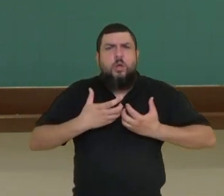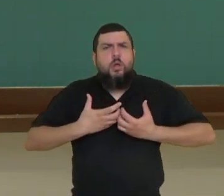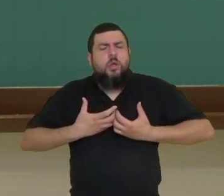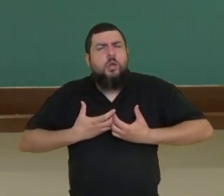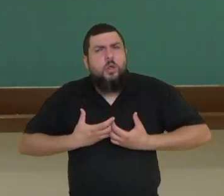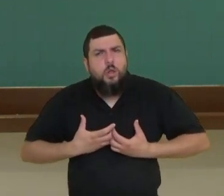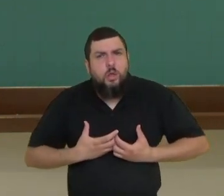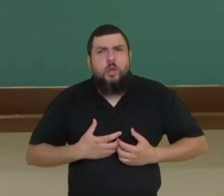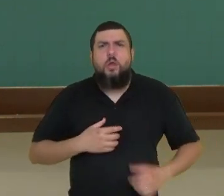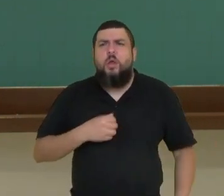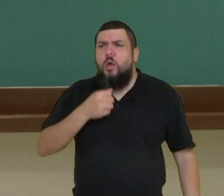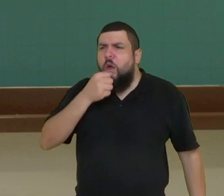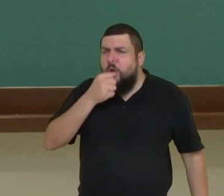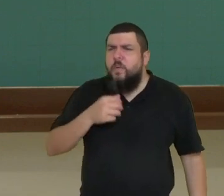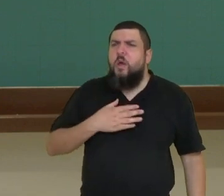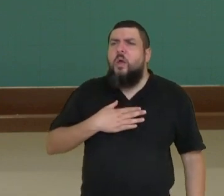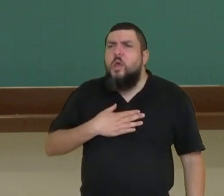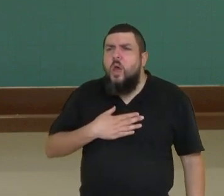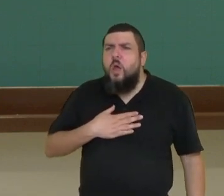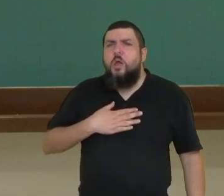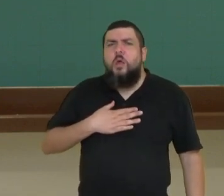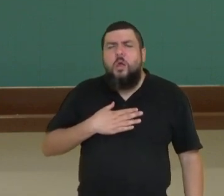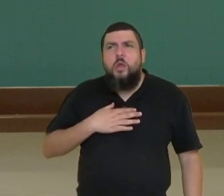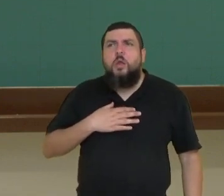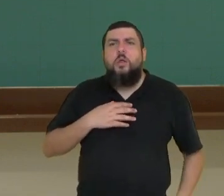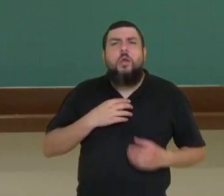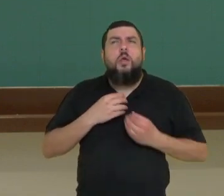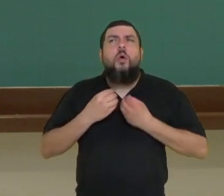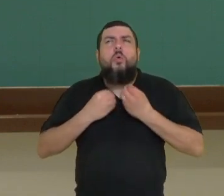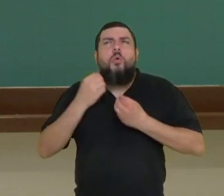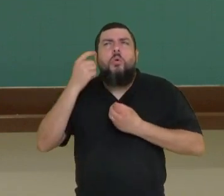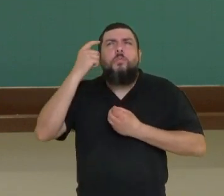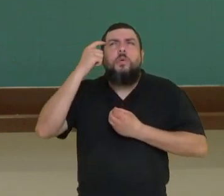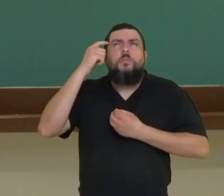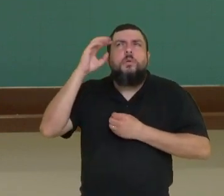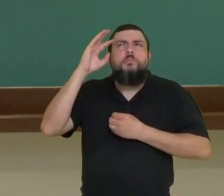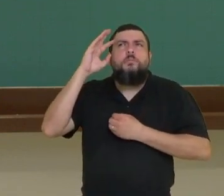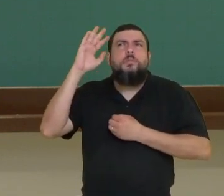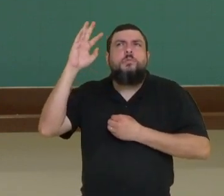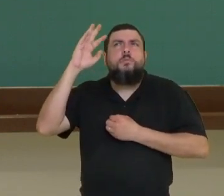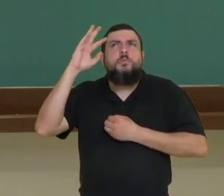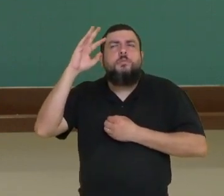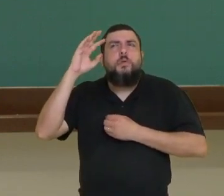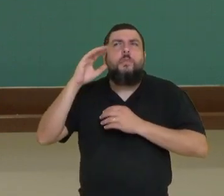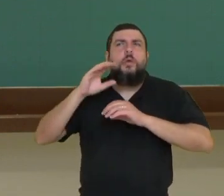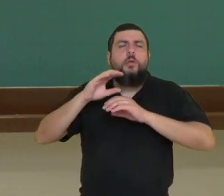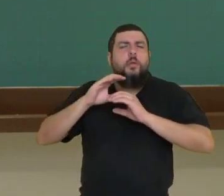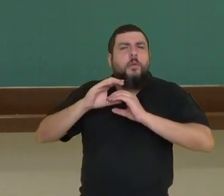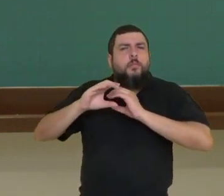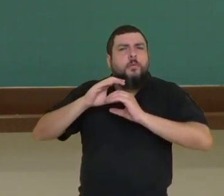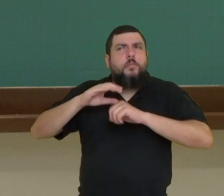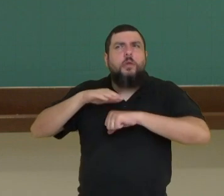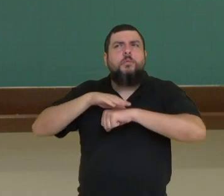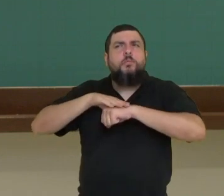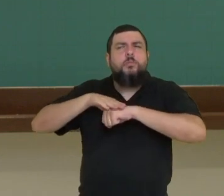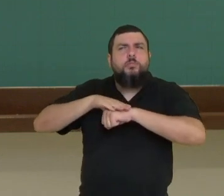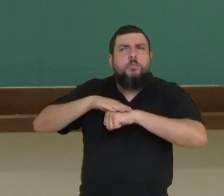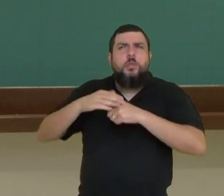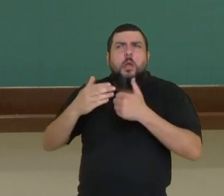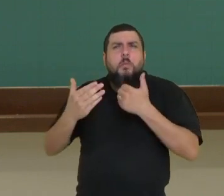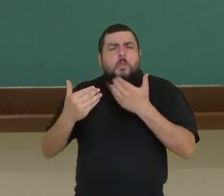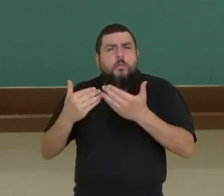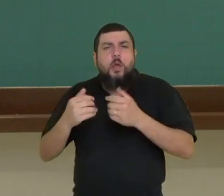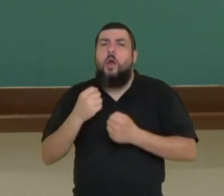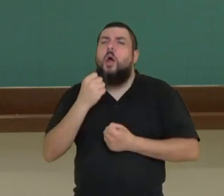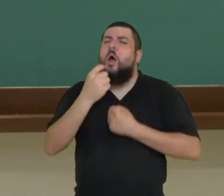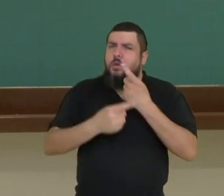naquele ufa-ufa, como ele vai falar, como ele vai concatenar as ideias, por vezes, a responder perguntas tão